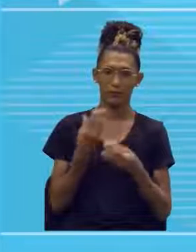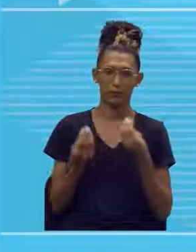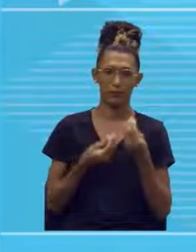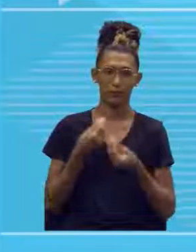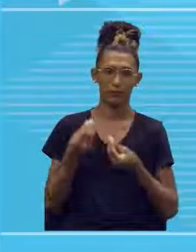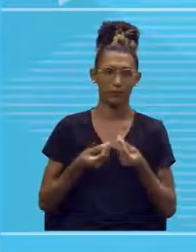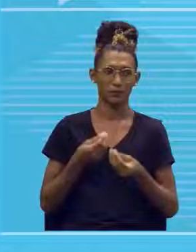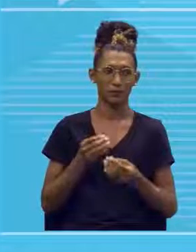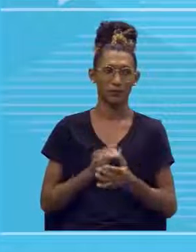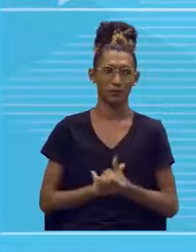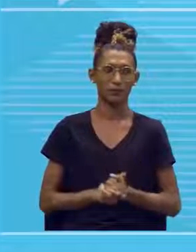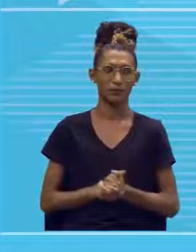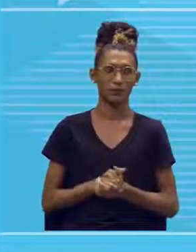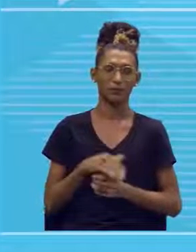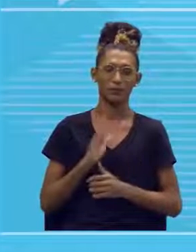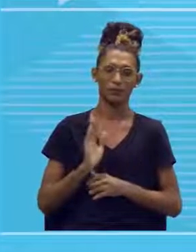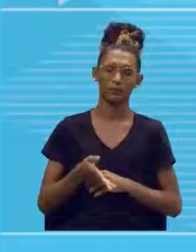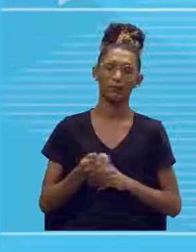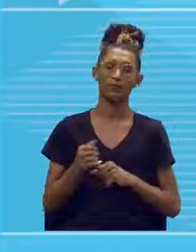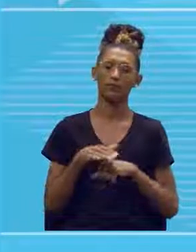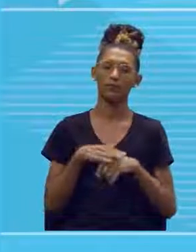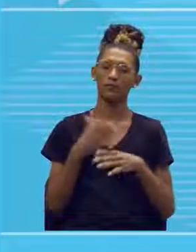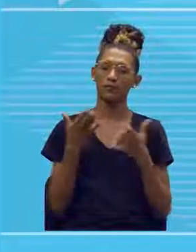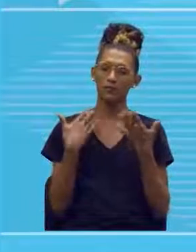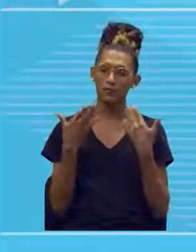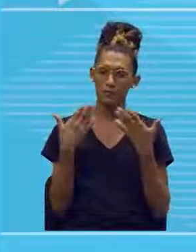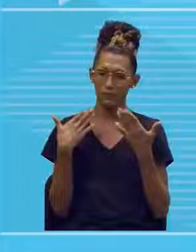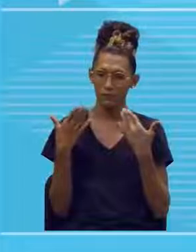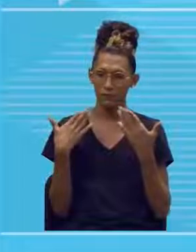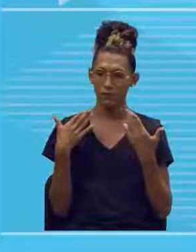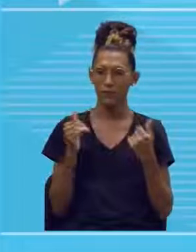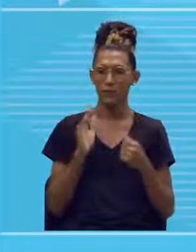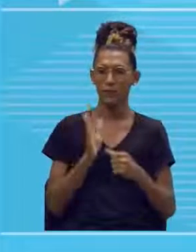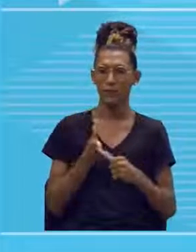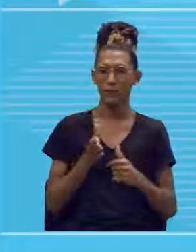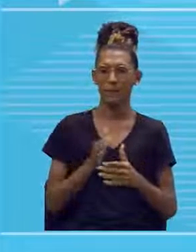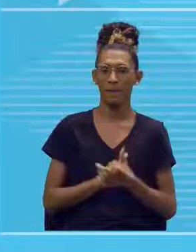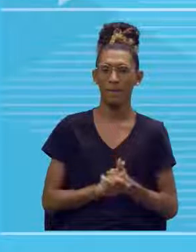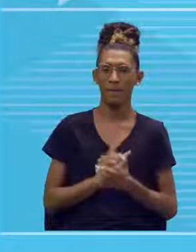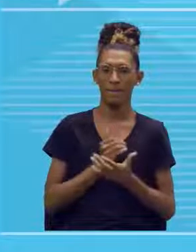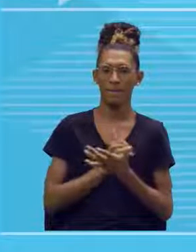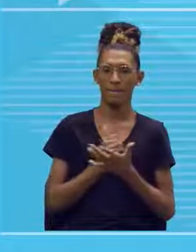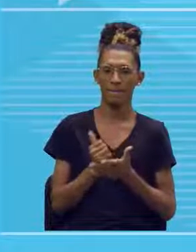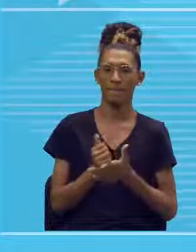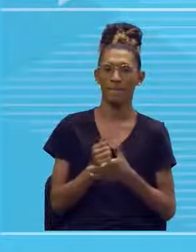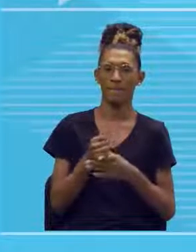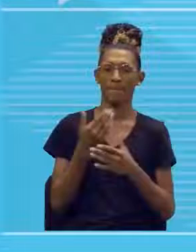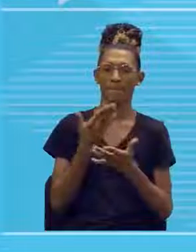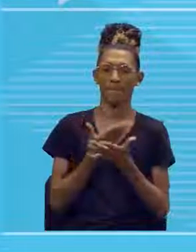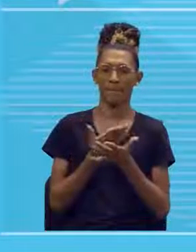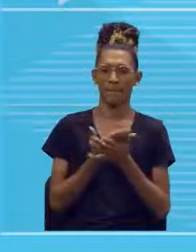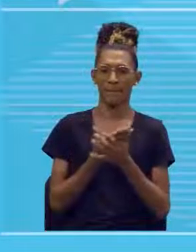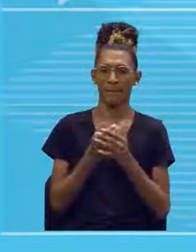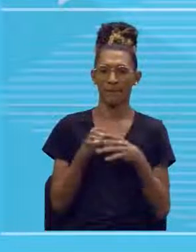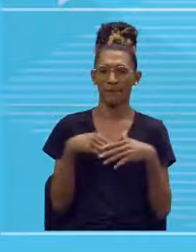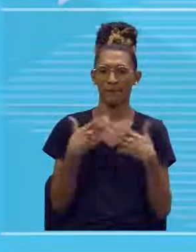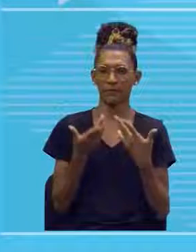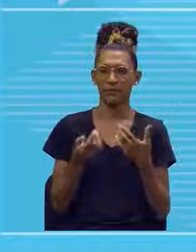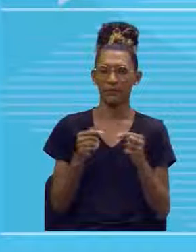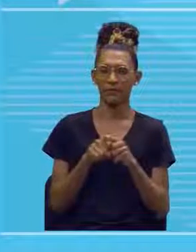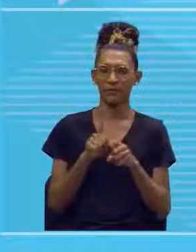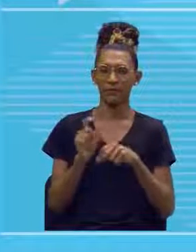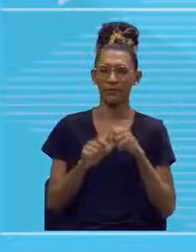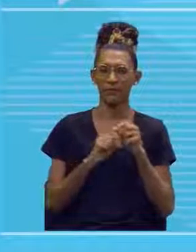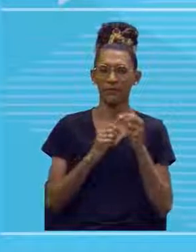ancestrais como a gente tem conversando a vem conversando aqui desde o começo dessa nossa aula e que além de admirar